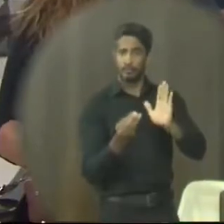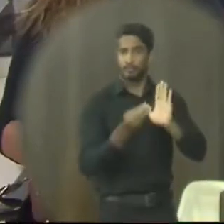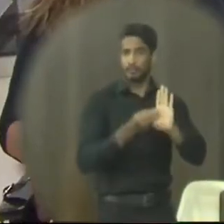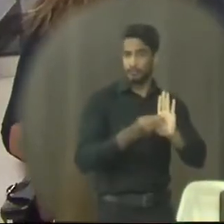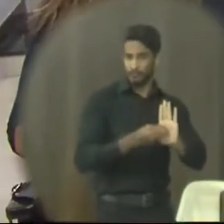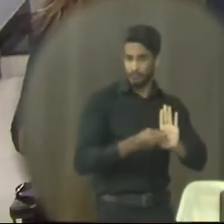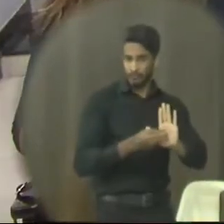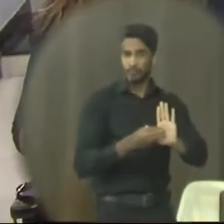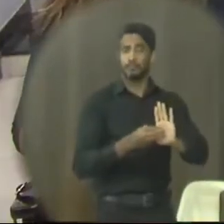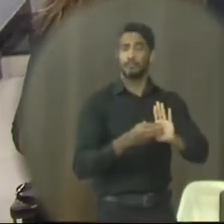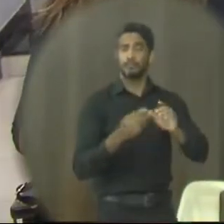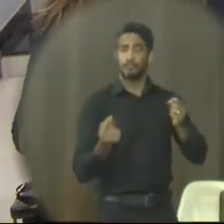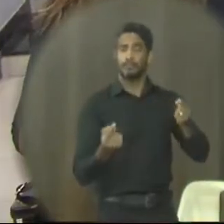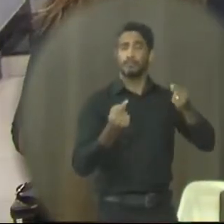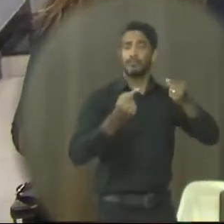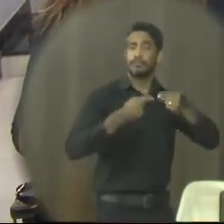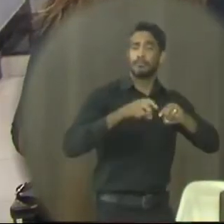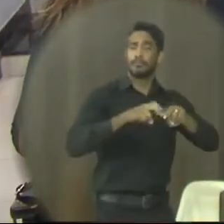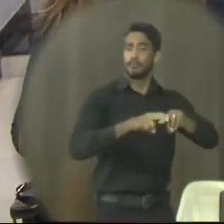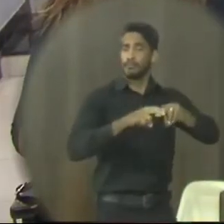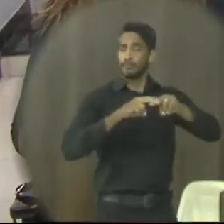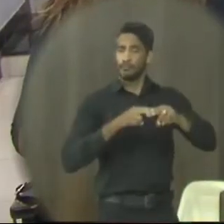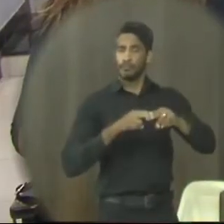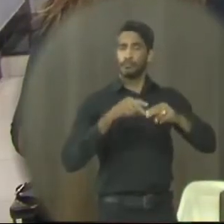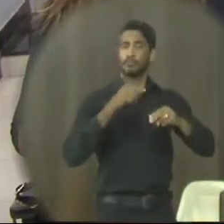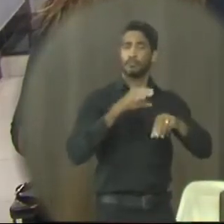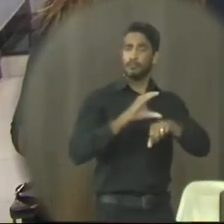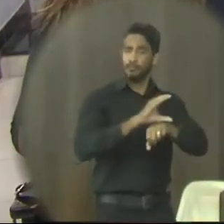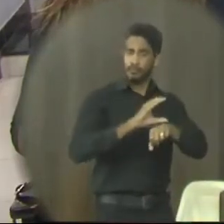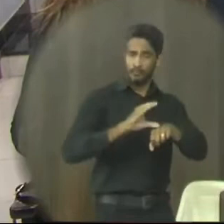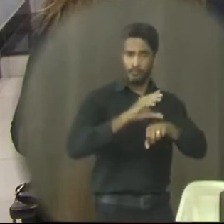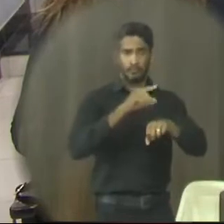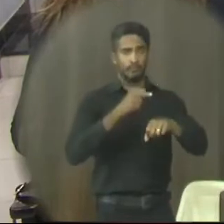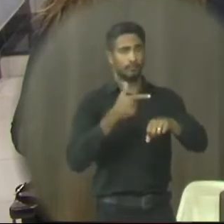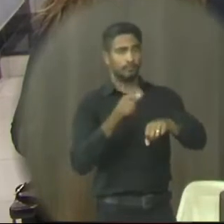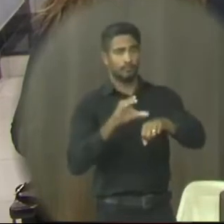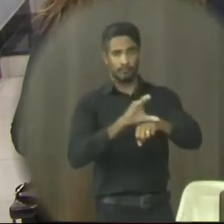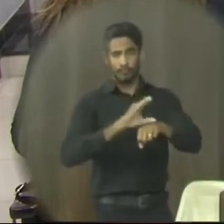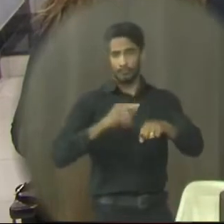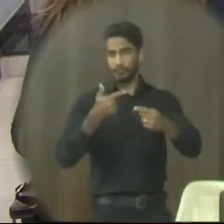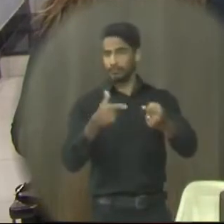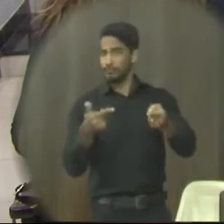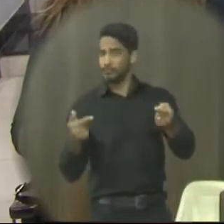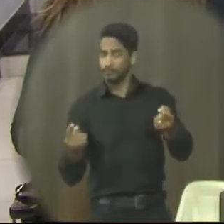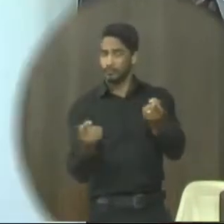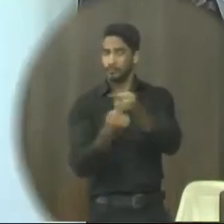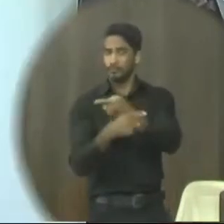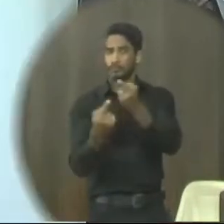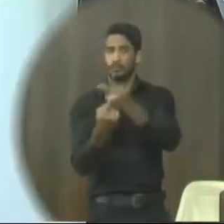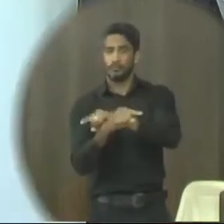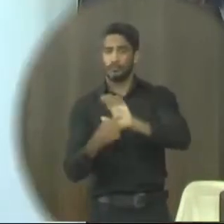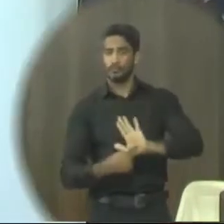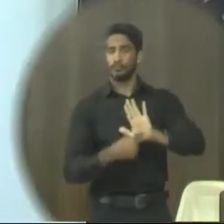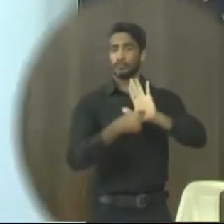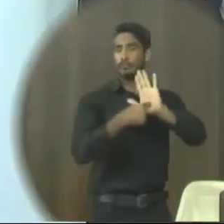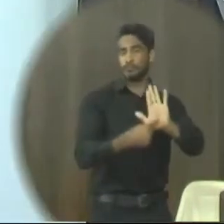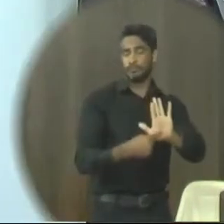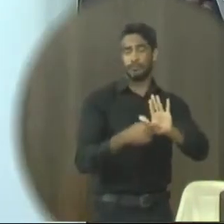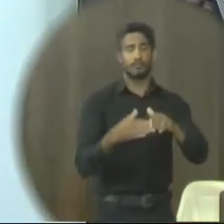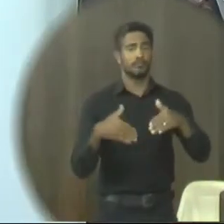ensejados das oposições com motivação de inconstitucional nos termos fundamentos apresentados a